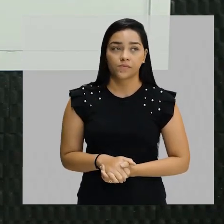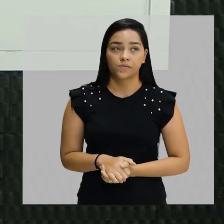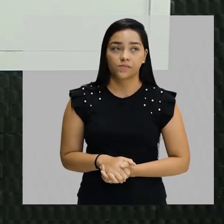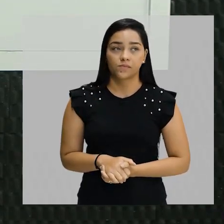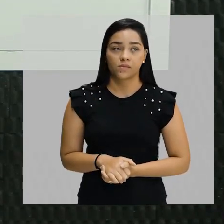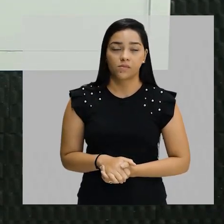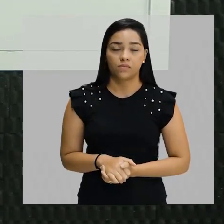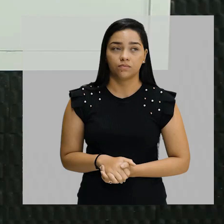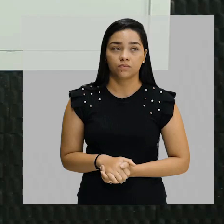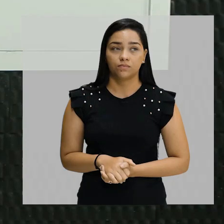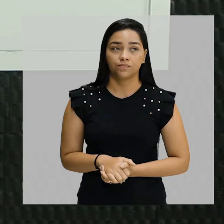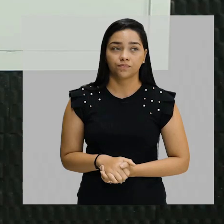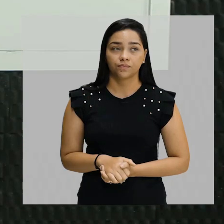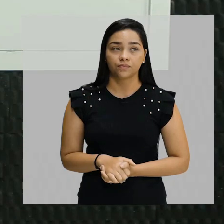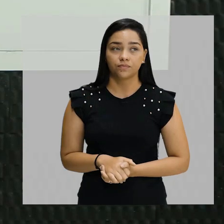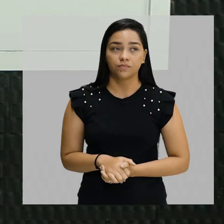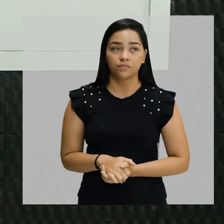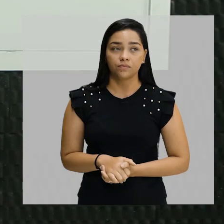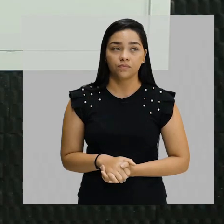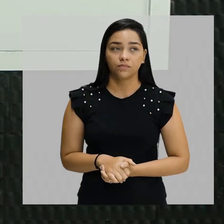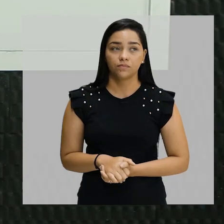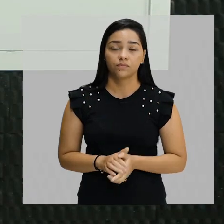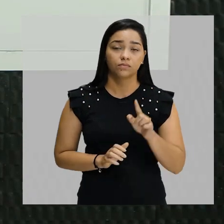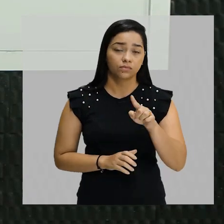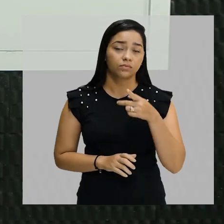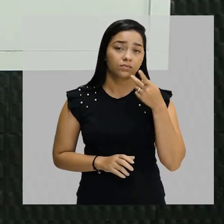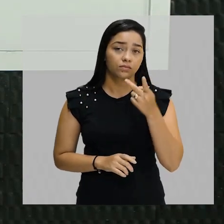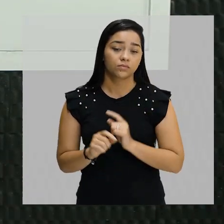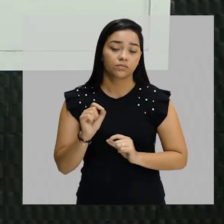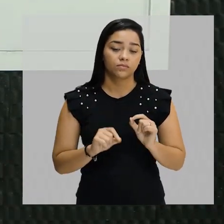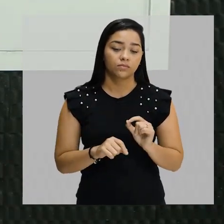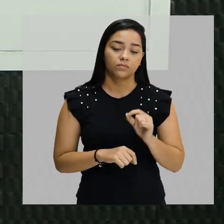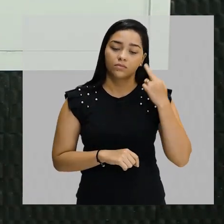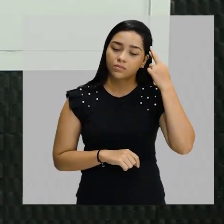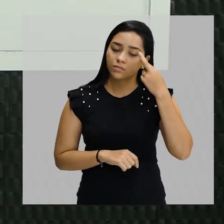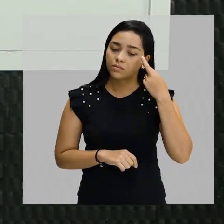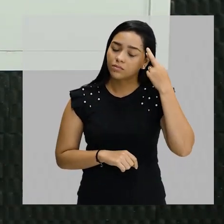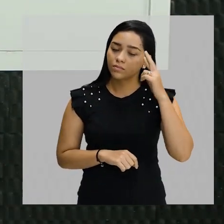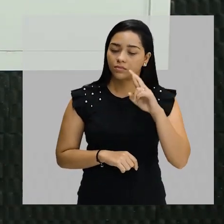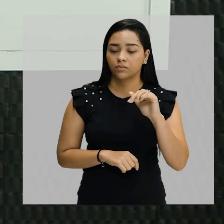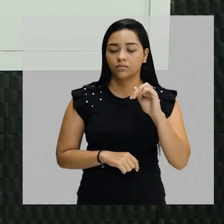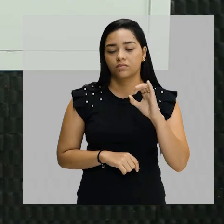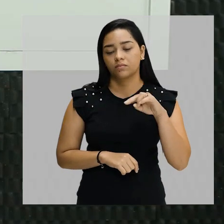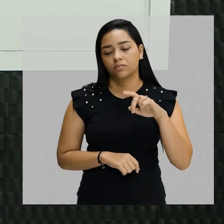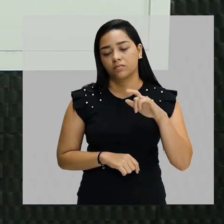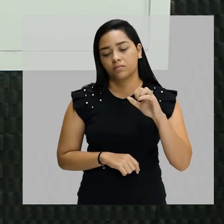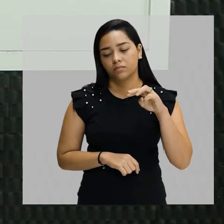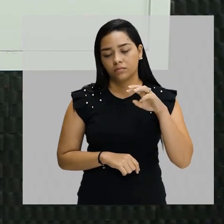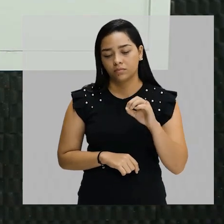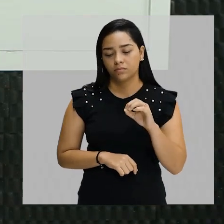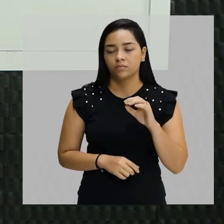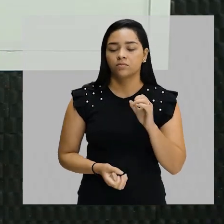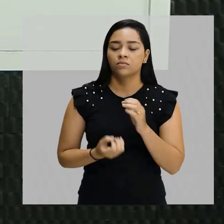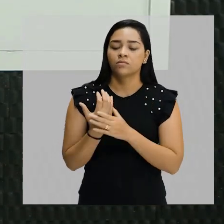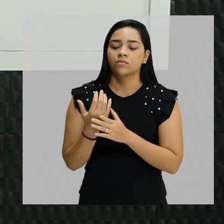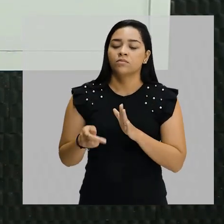certo veja só quando você está falando em racionalismo você está falando em origem do